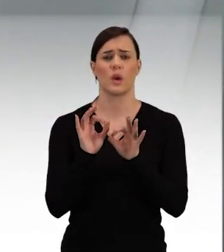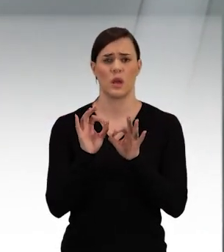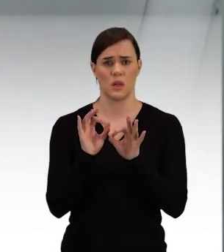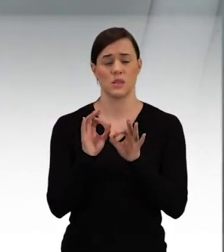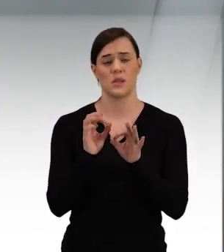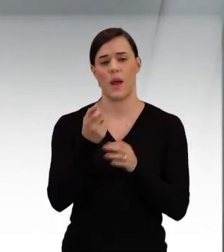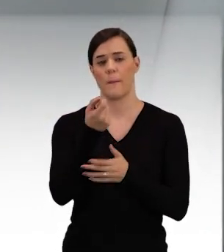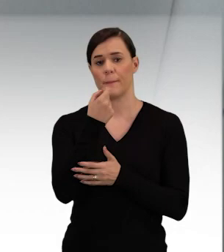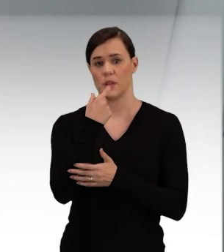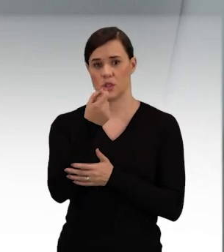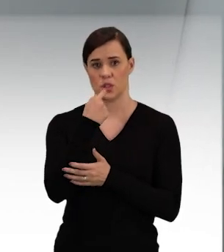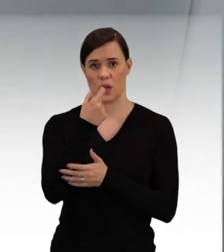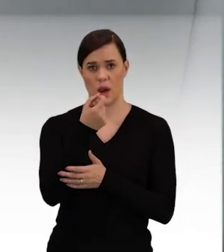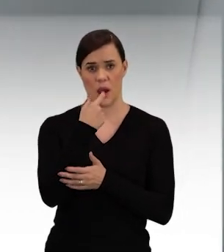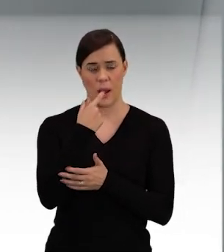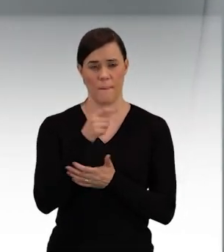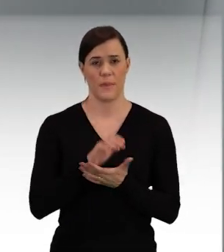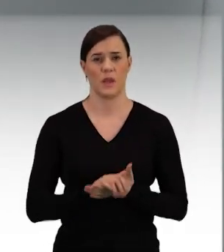de medicamentos.